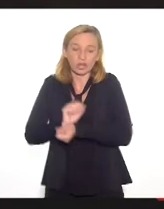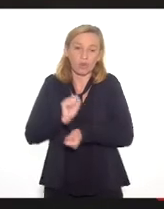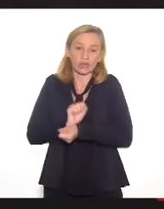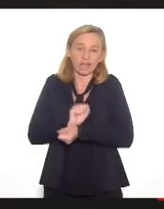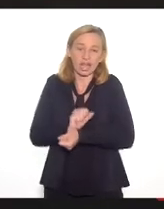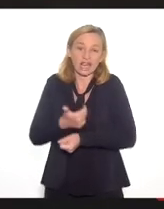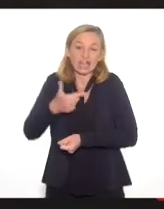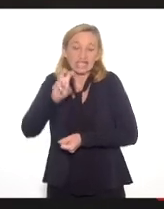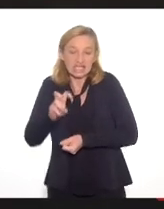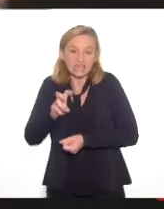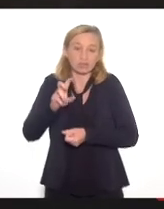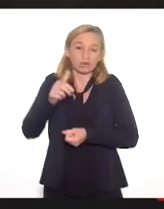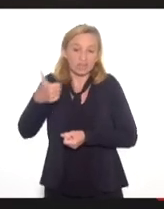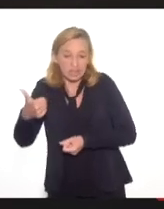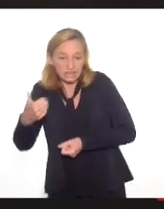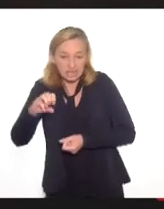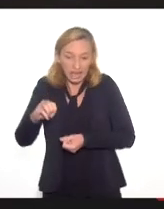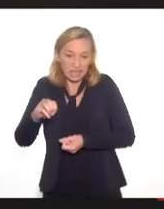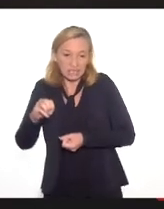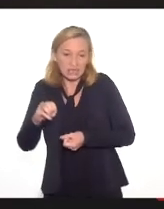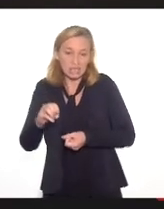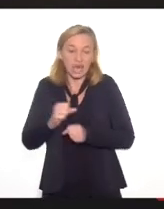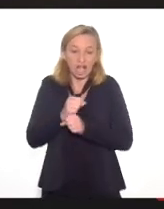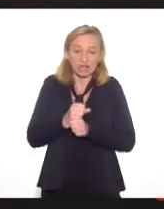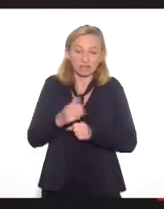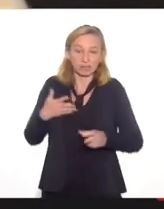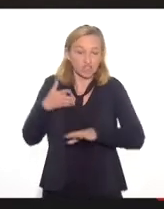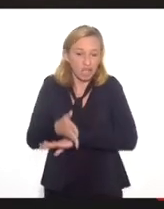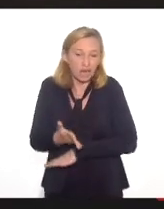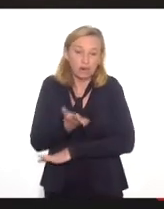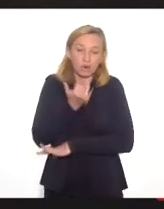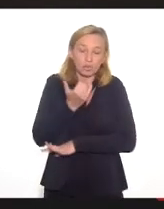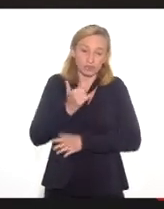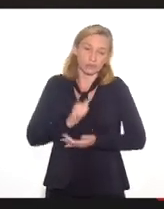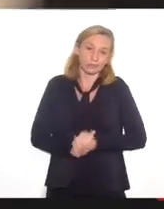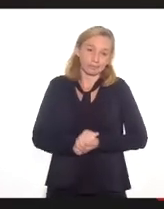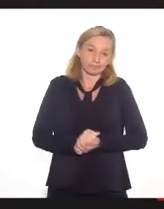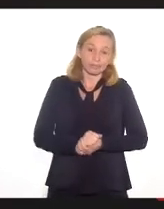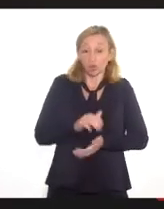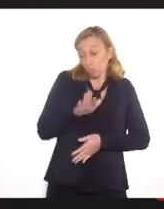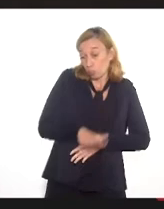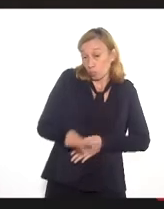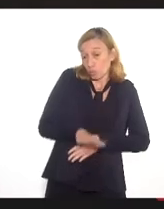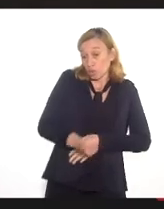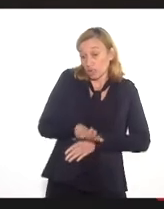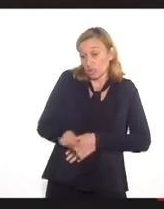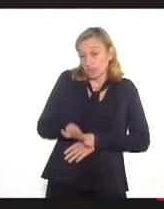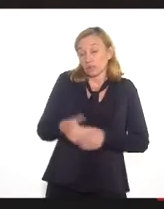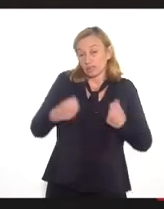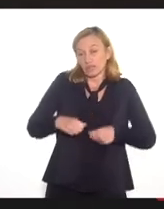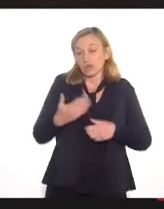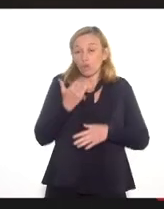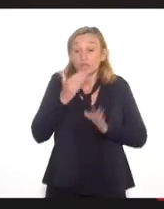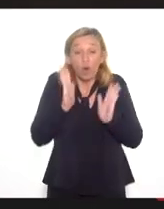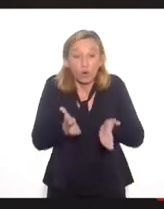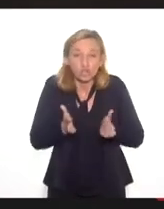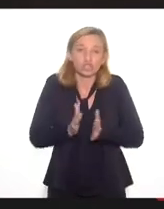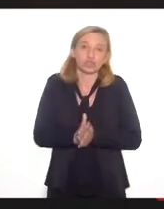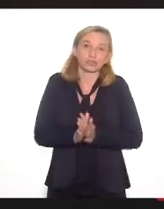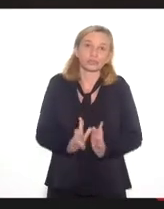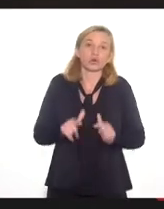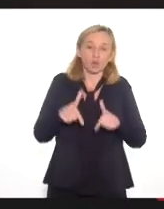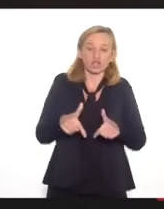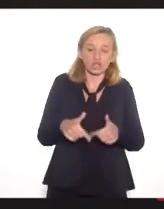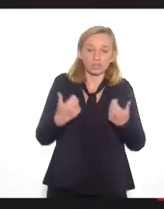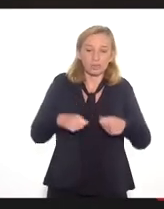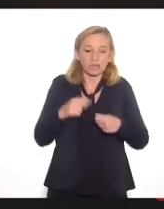anos para fazer chegar comida e alimento na ponta de uma criança que precisa de comida hoje então a atuação